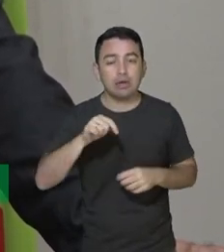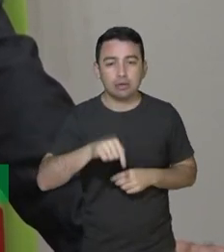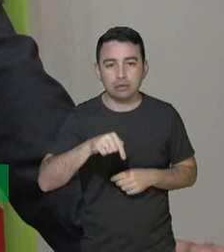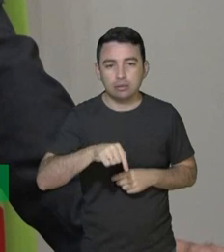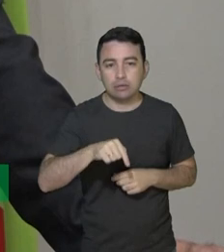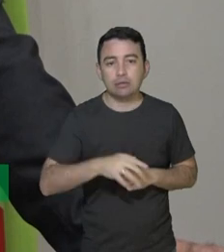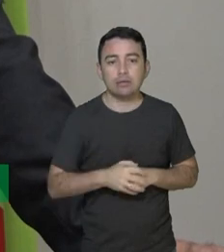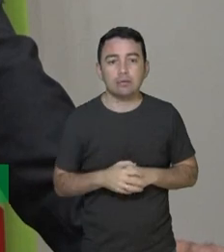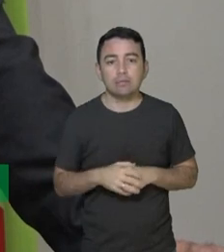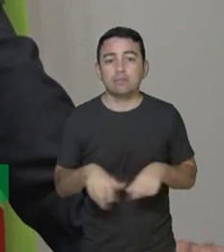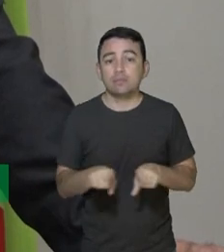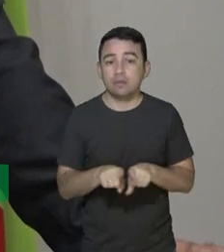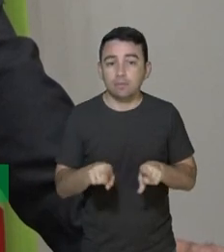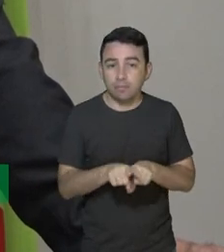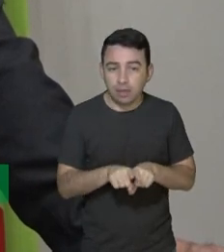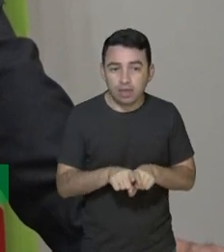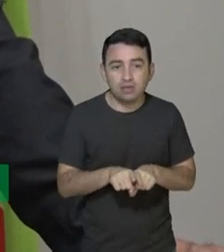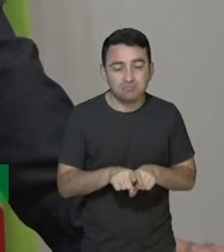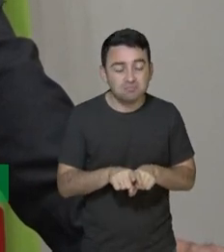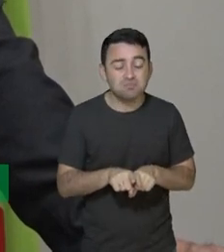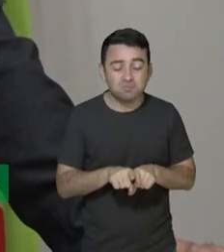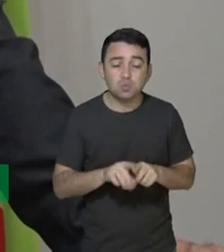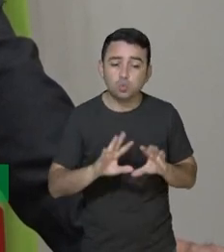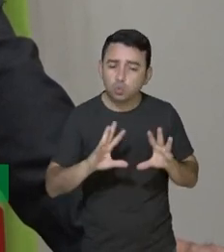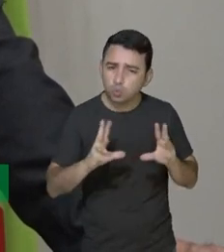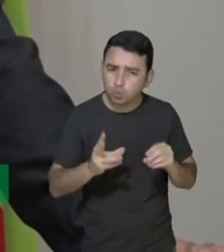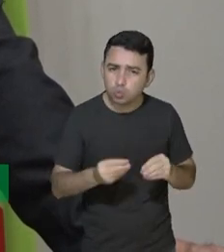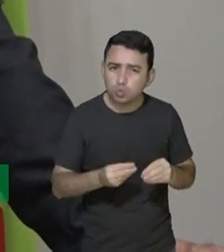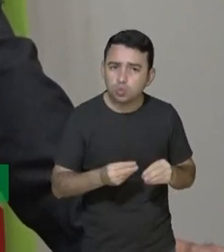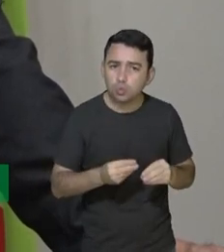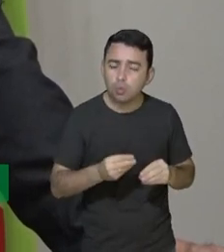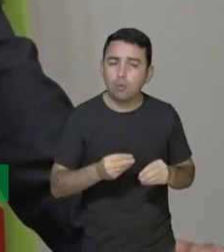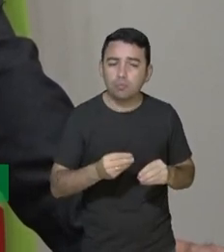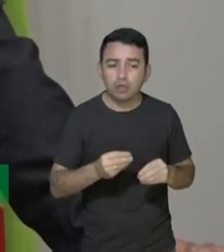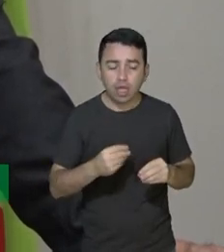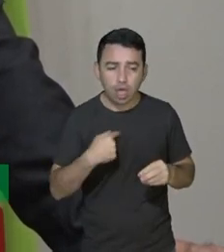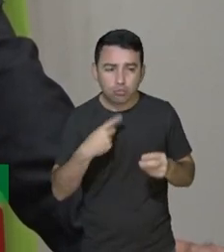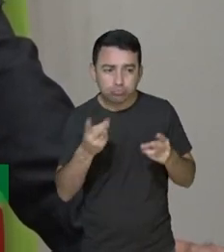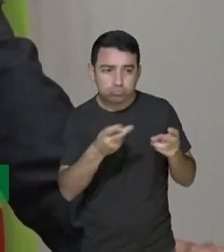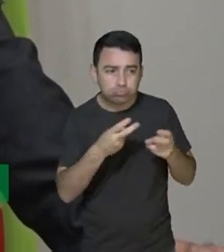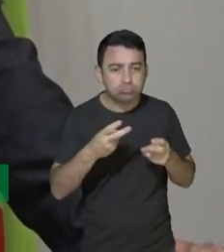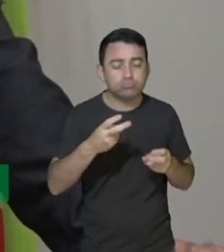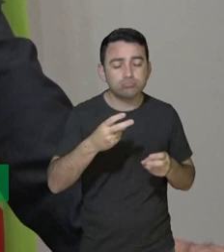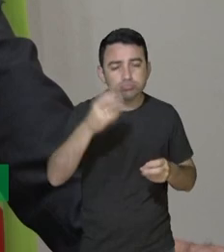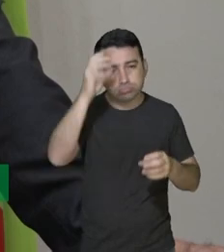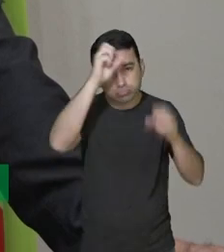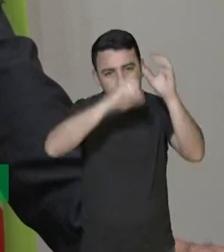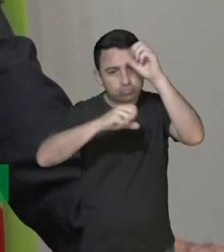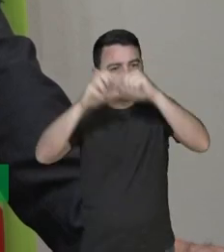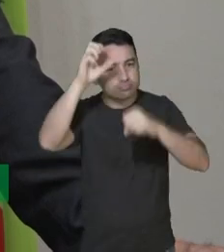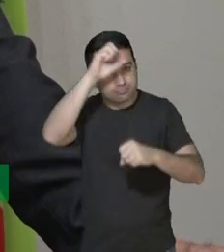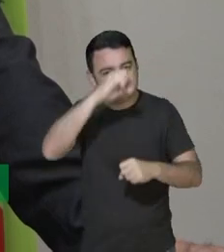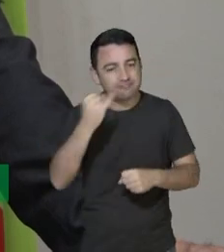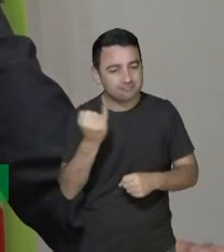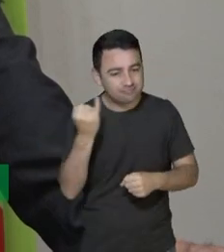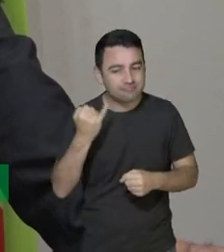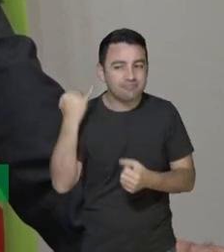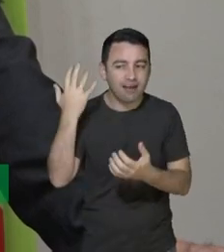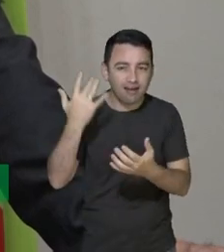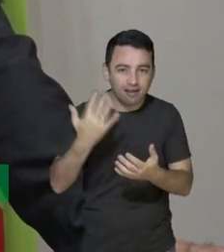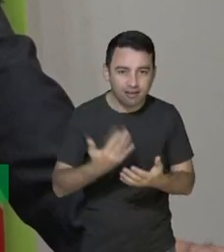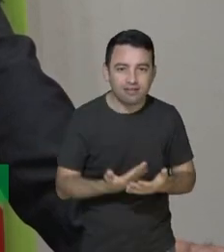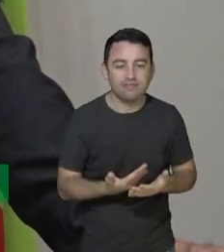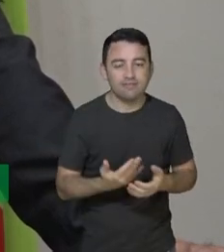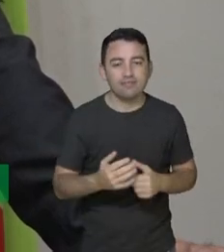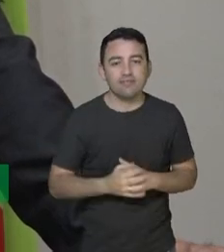situações difíceis, mas tudo serviu como um grande aprendizado. A cada ser humano